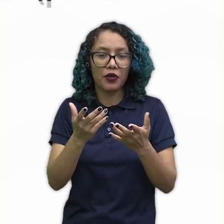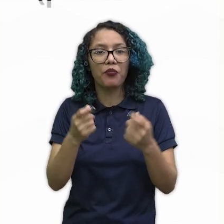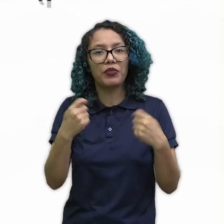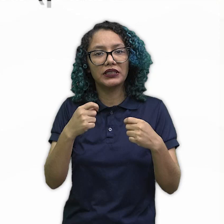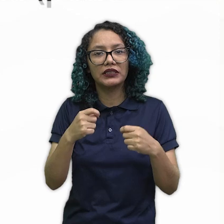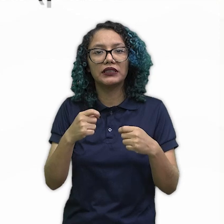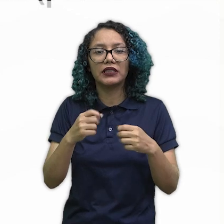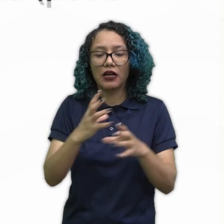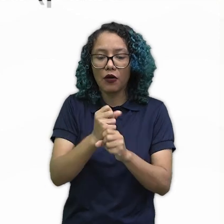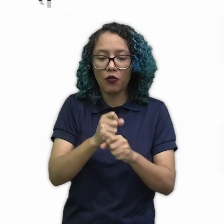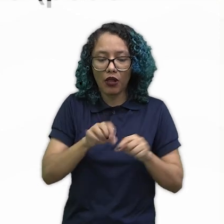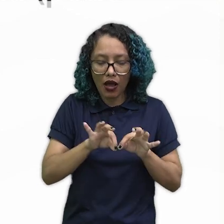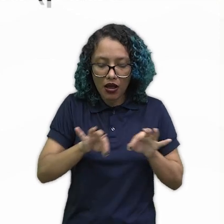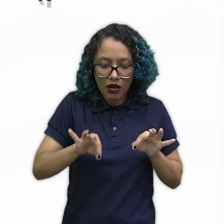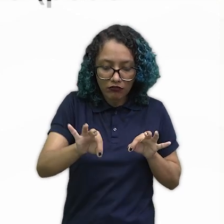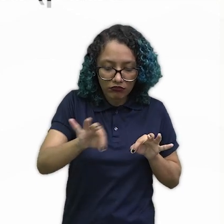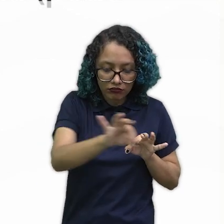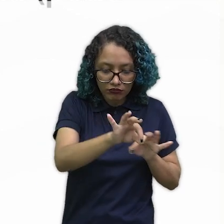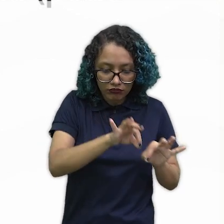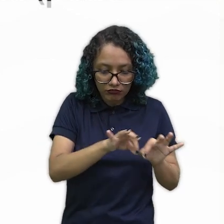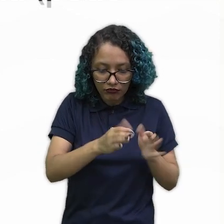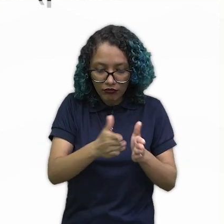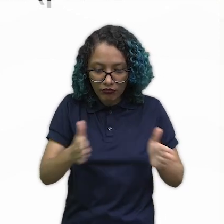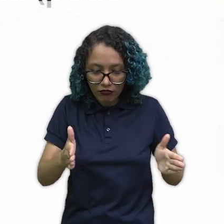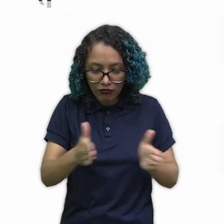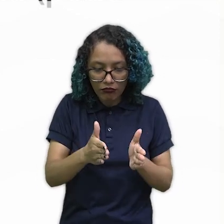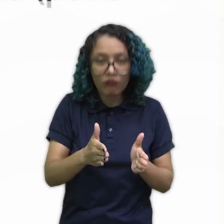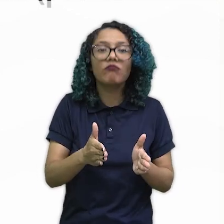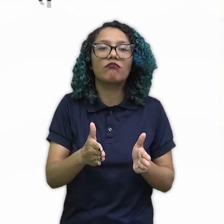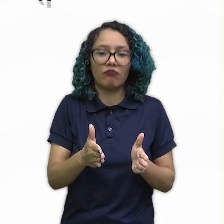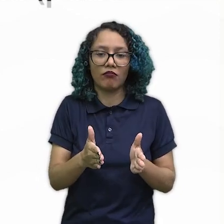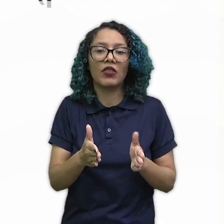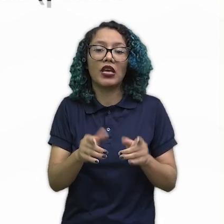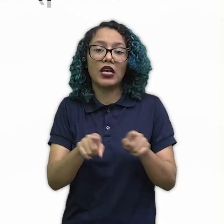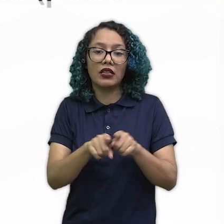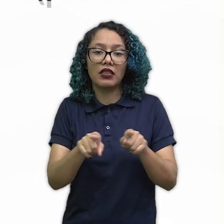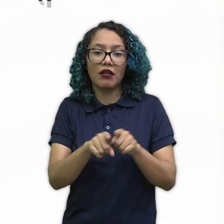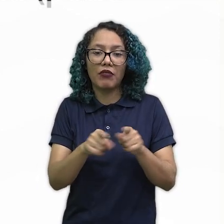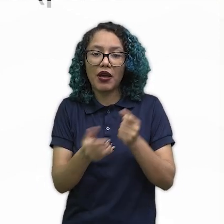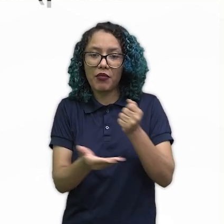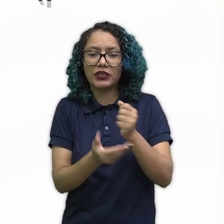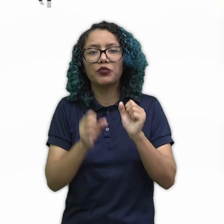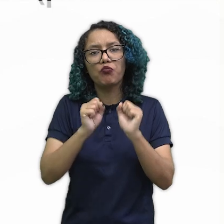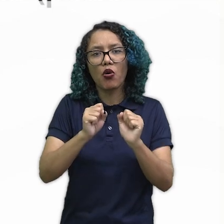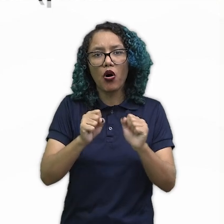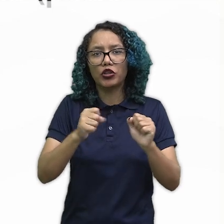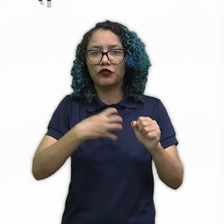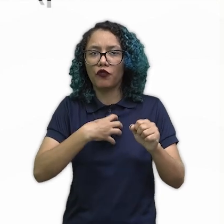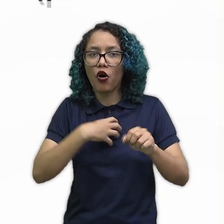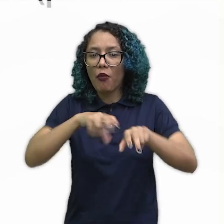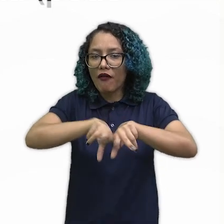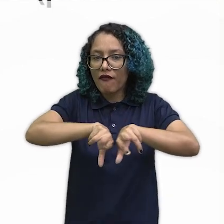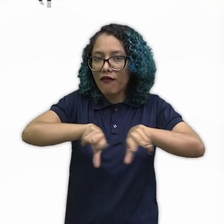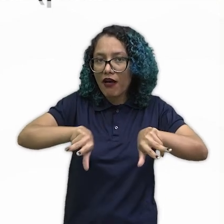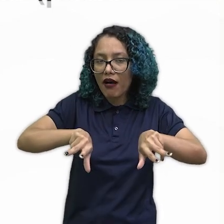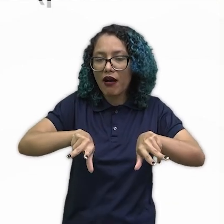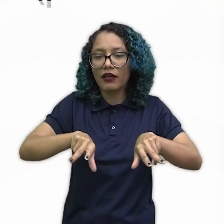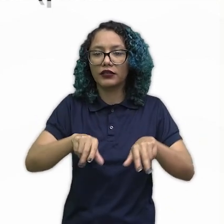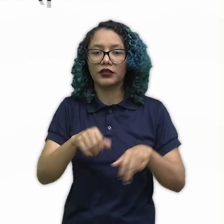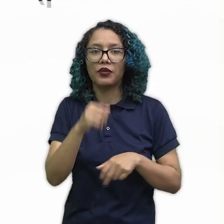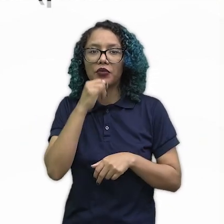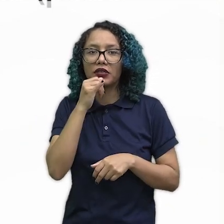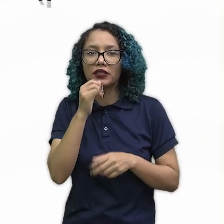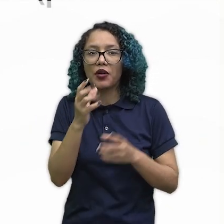tamanho desse chão. E a sua base, ela pode ser de vários formatos, como a gente viu. Eu posso calcular a área